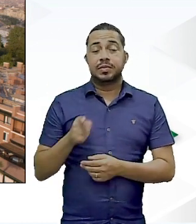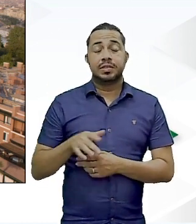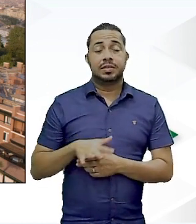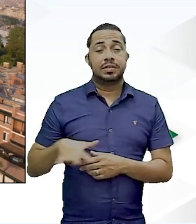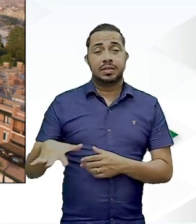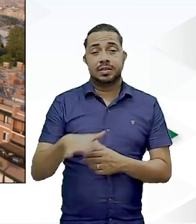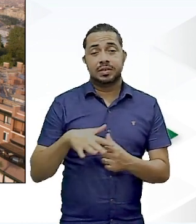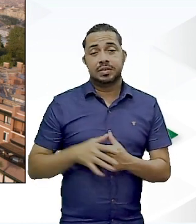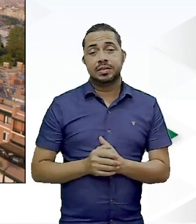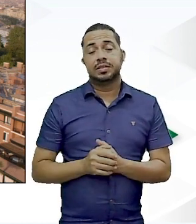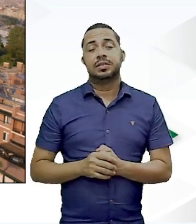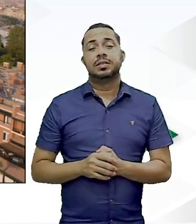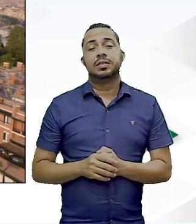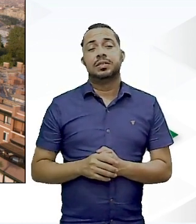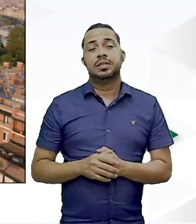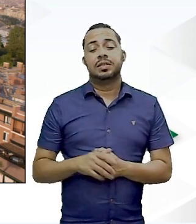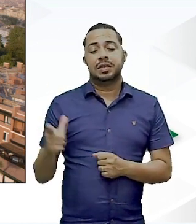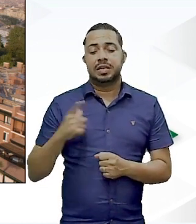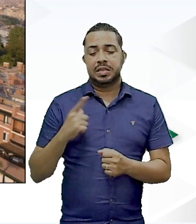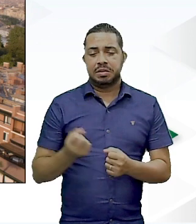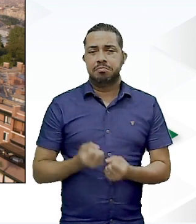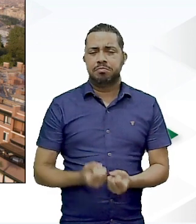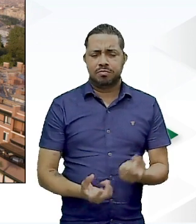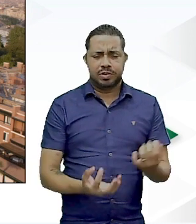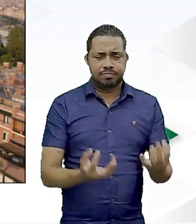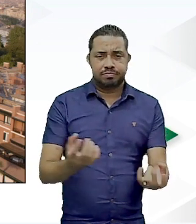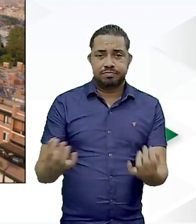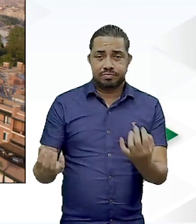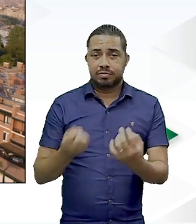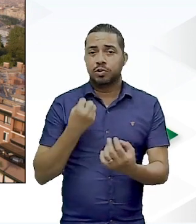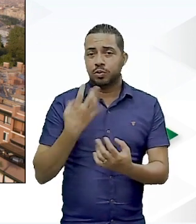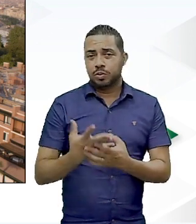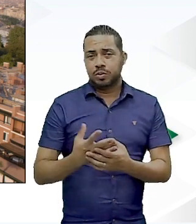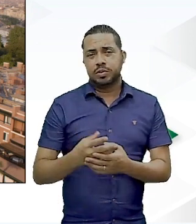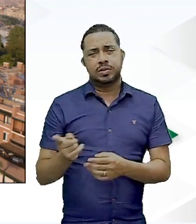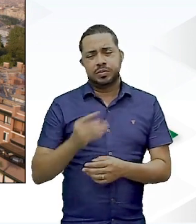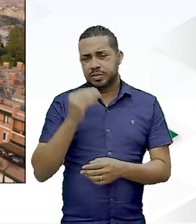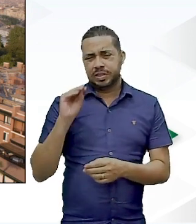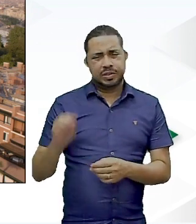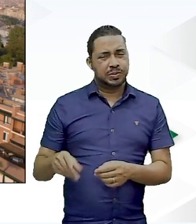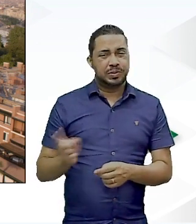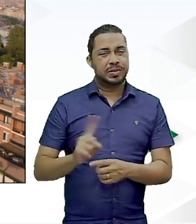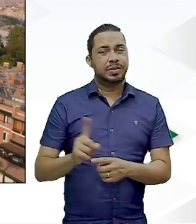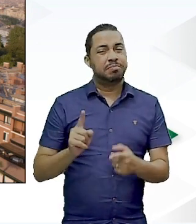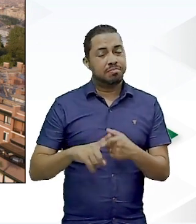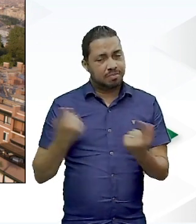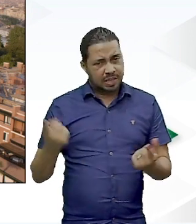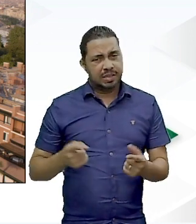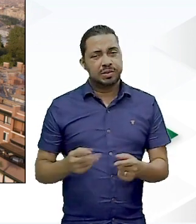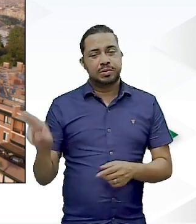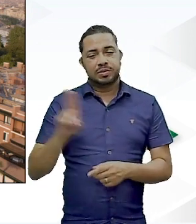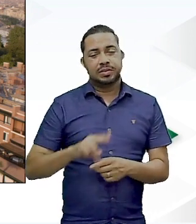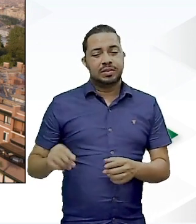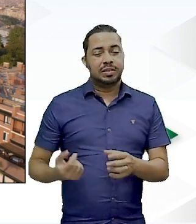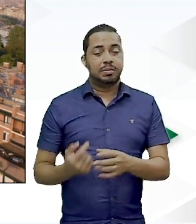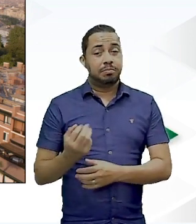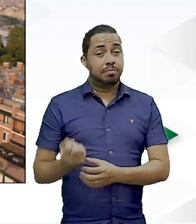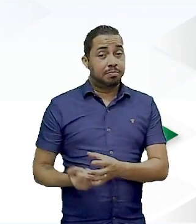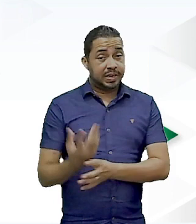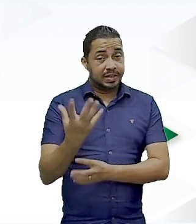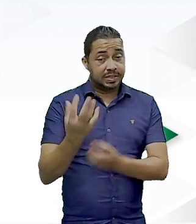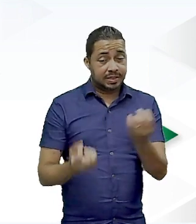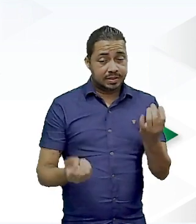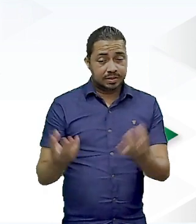terras, elas eram férteis, tá? Não deixaram de ser, né? Mas assim, usavam só para plantações. Hoje é